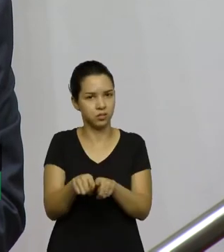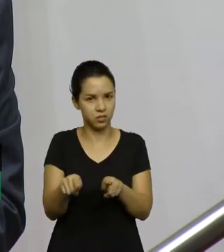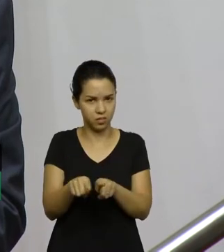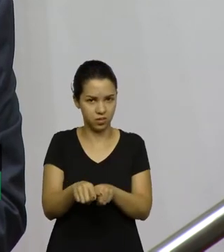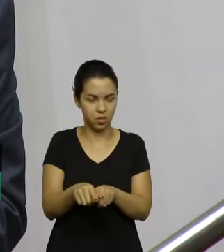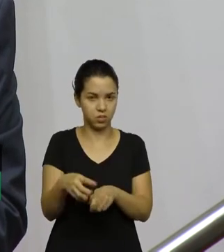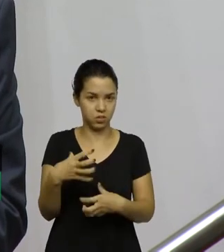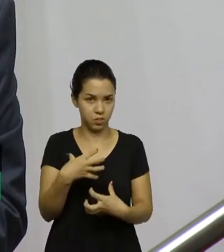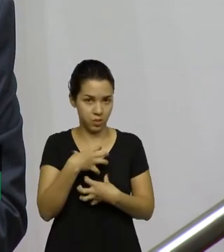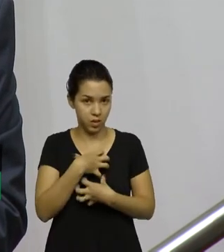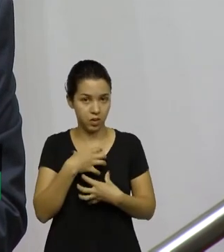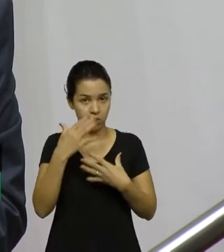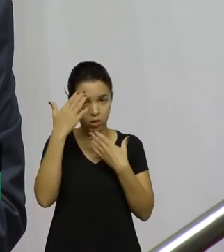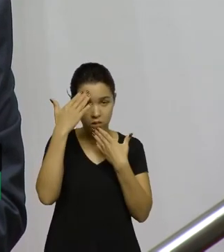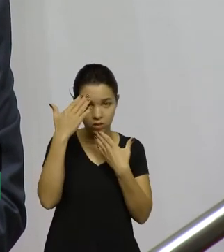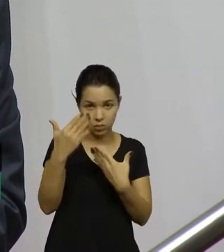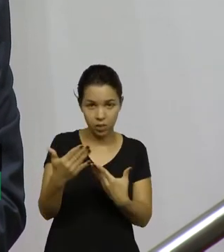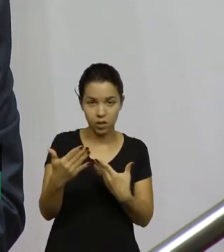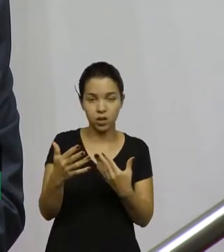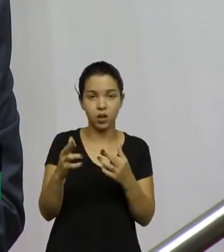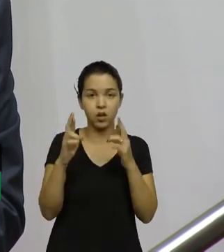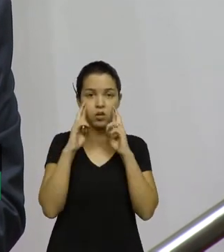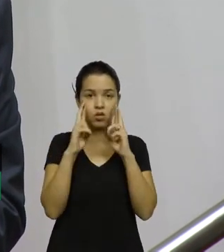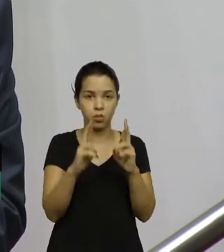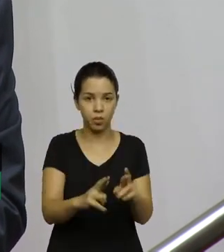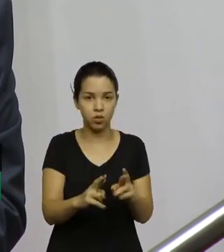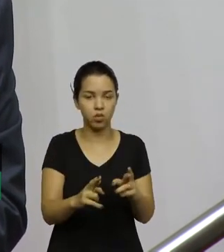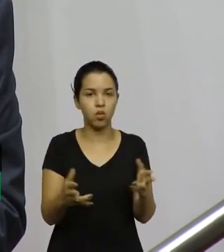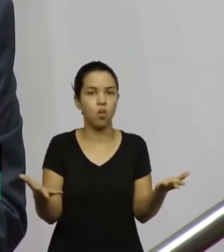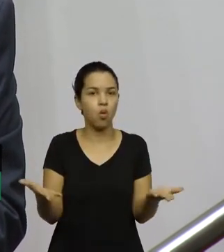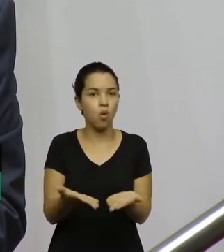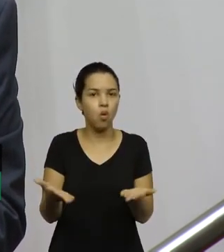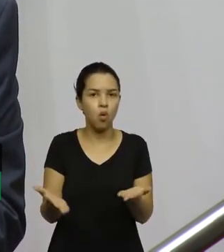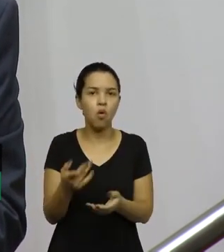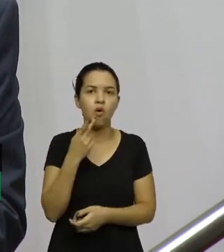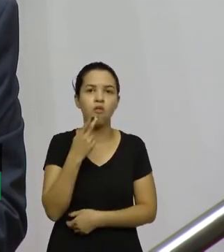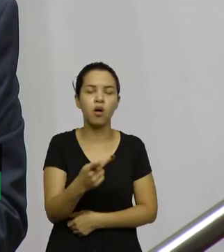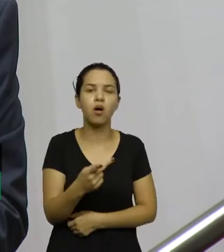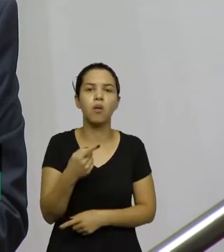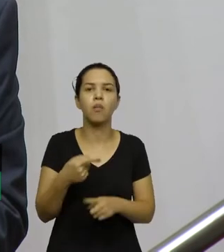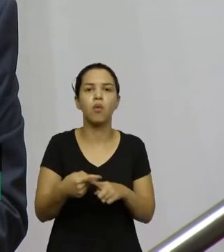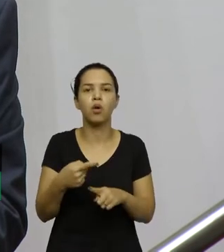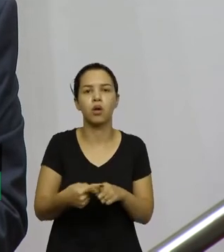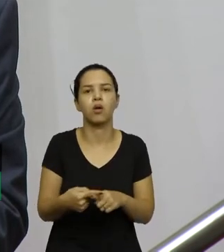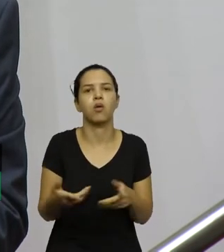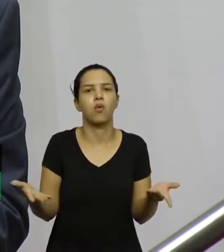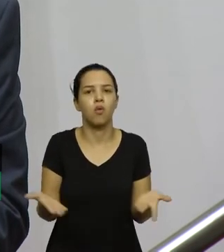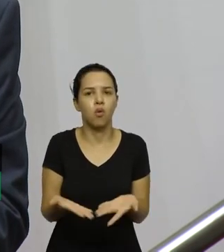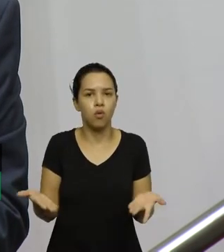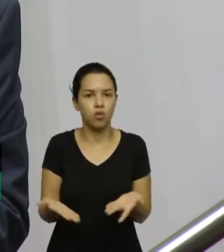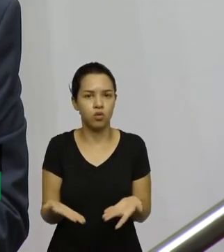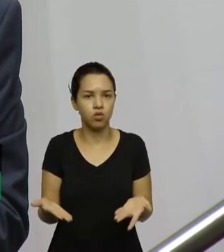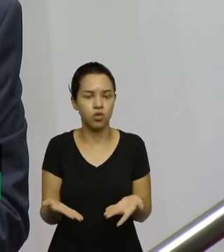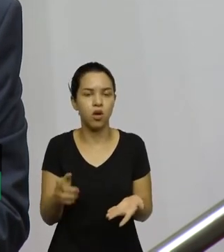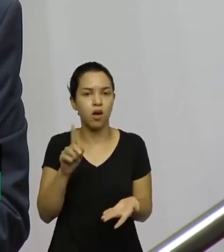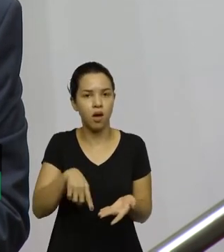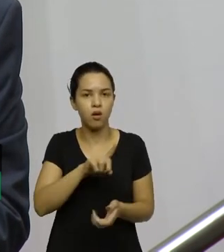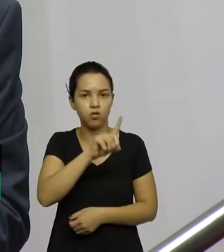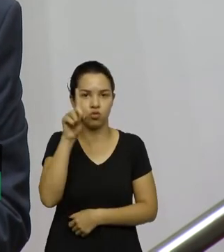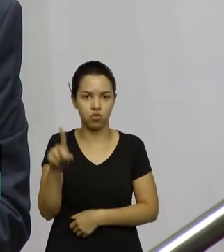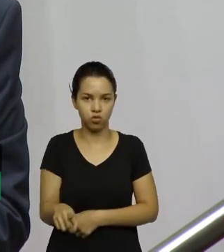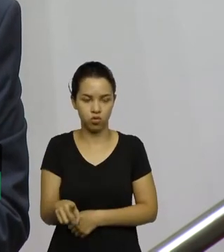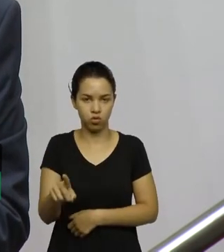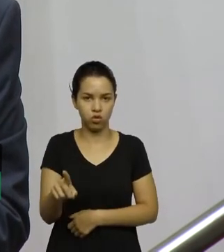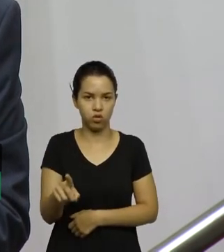de respeito. Hoje, por que eu estou falando isso? Porque hoje é o dia do Exército, dia em que o Exército Brasileiro